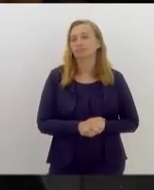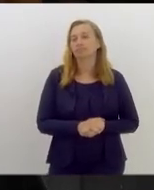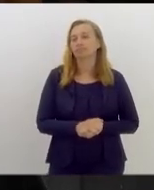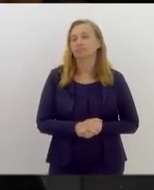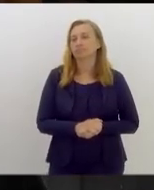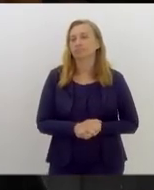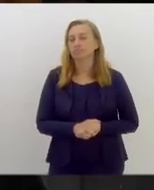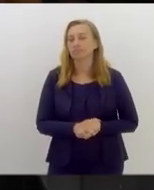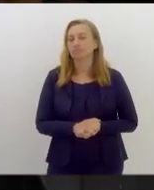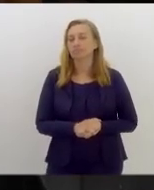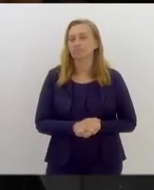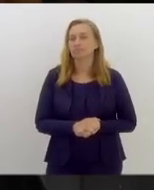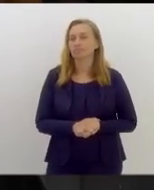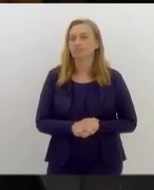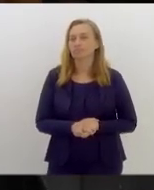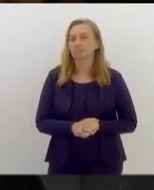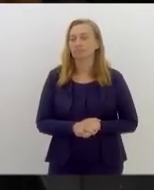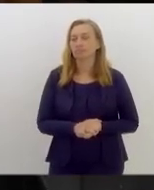suprir